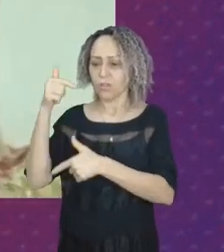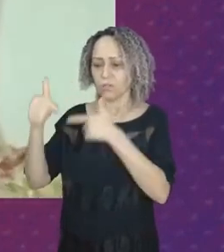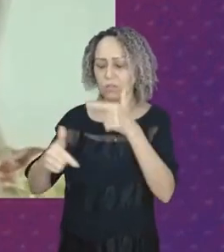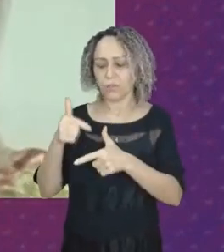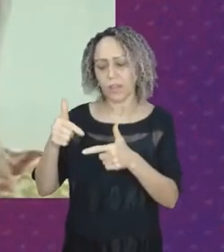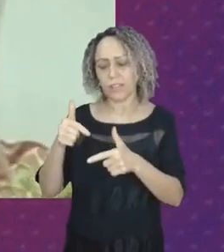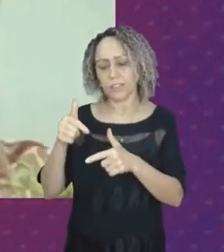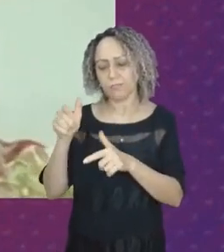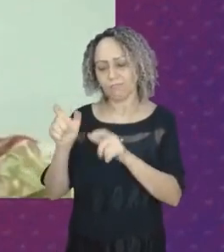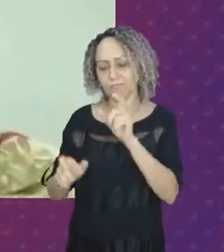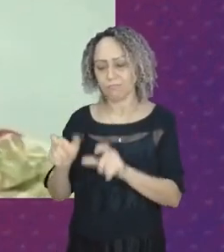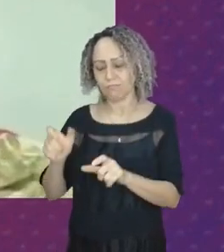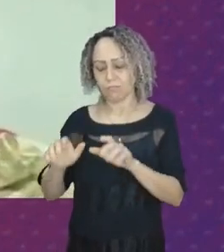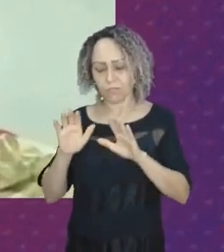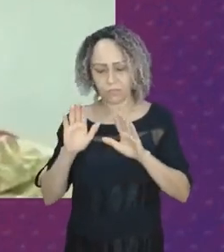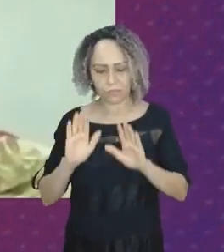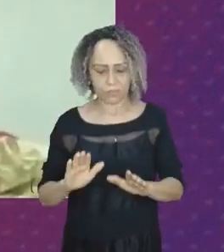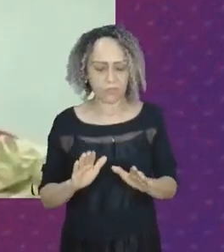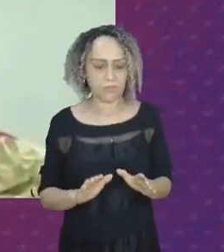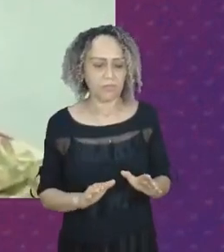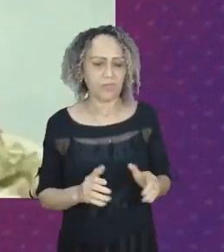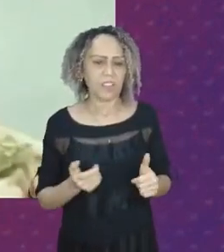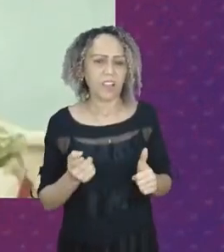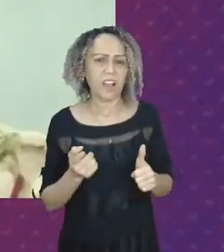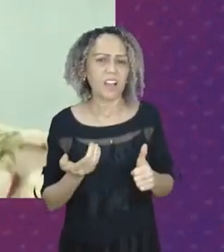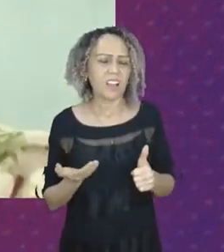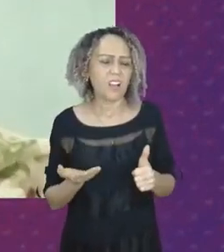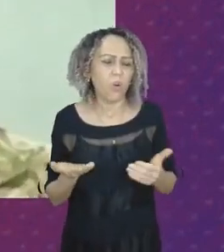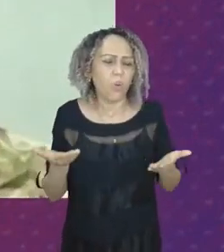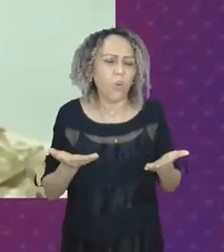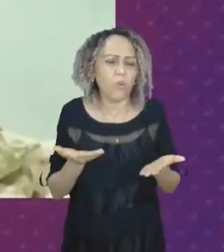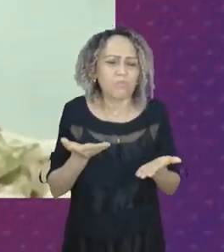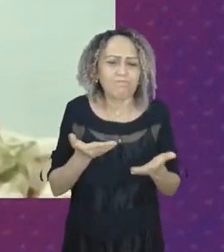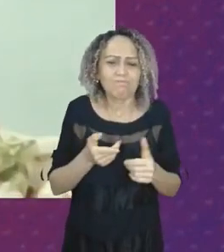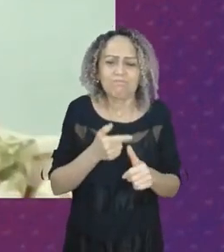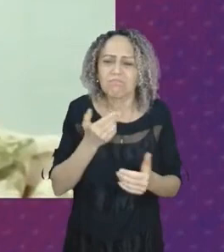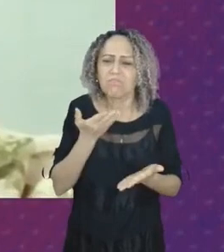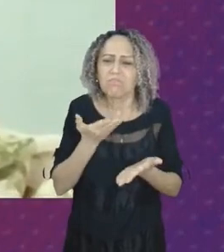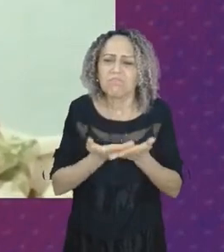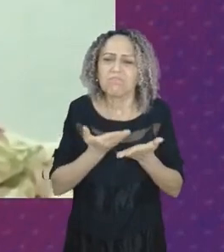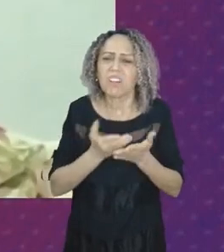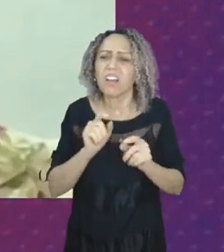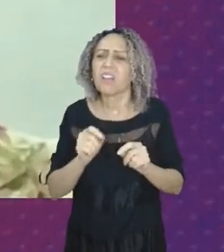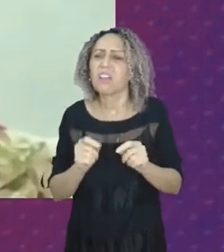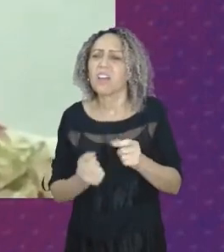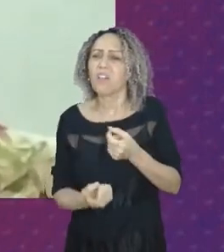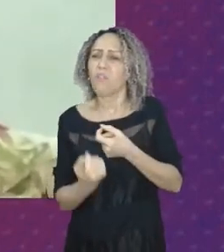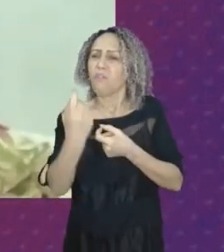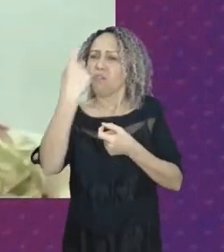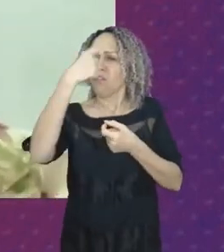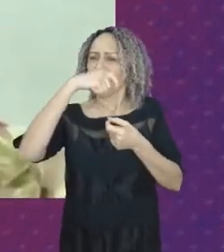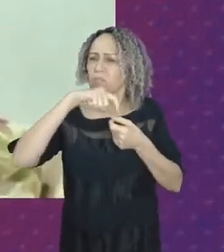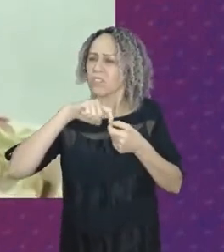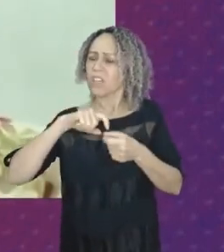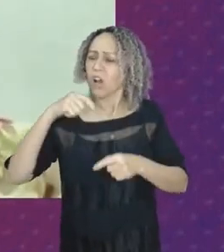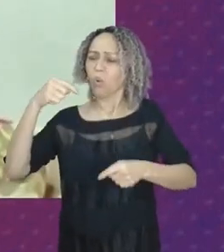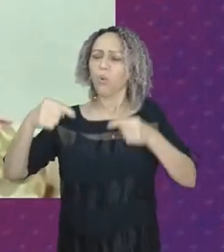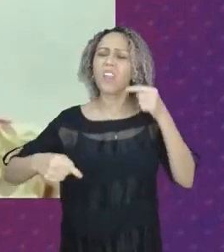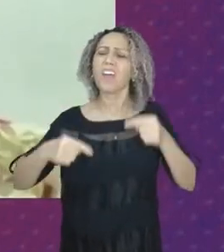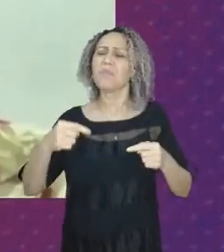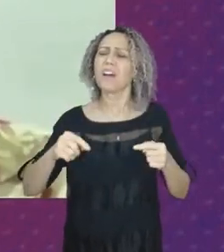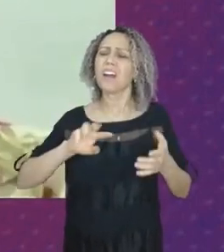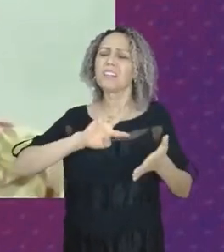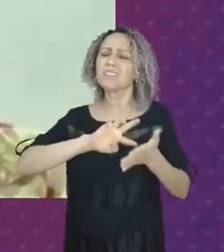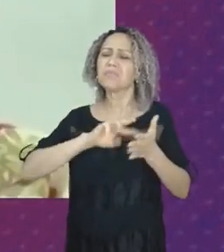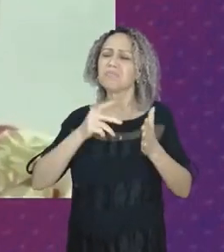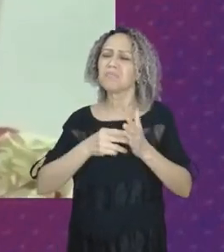primeiro diálogo, eu quero retomar o debate sobre o que é violência contra a mulher.